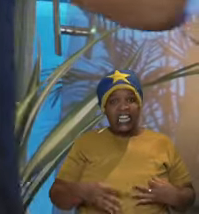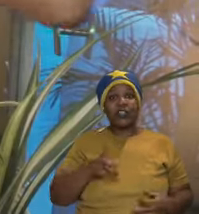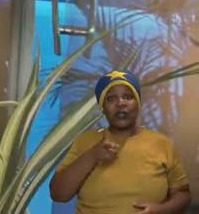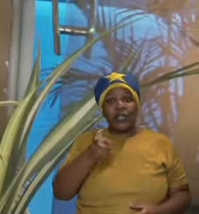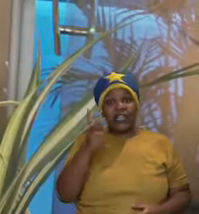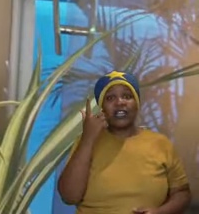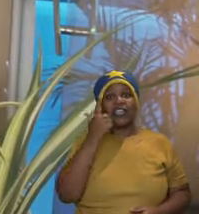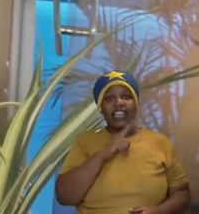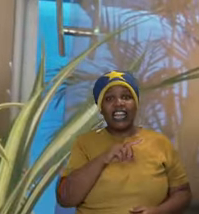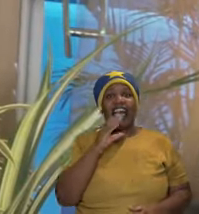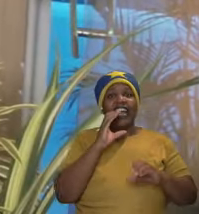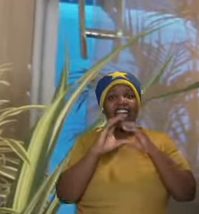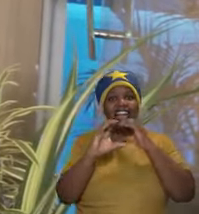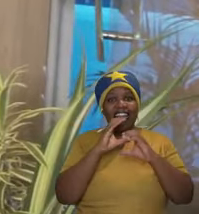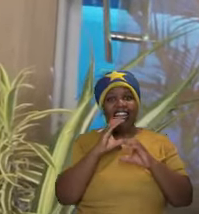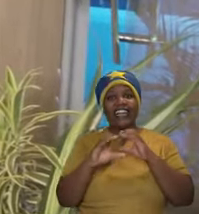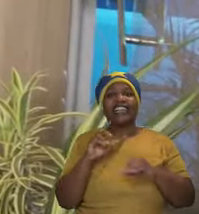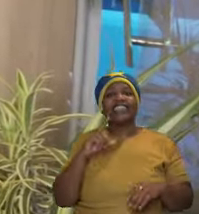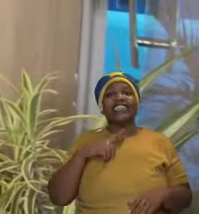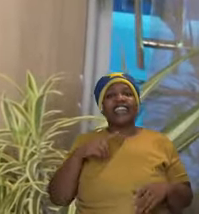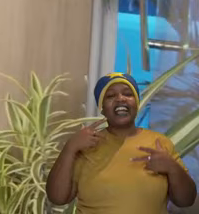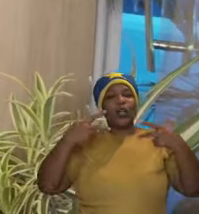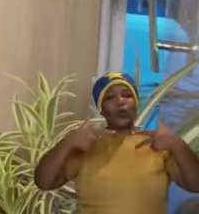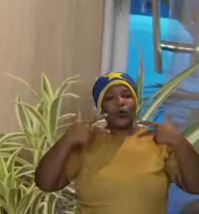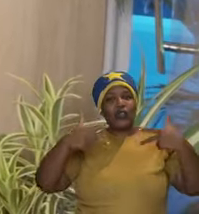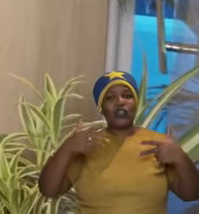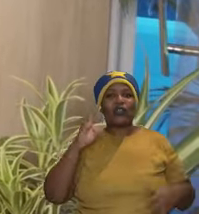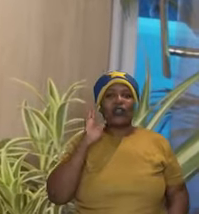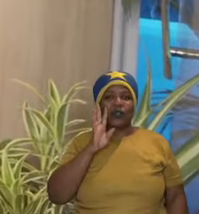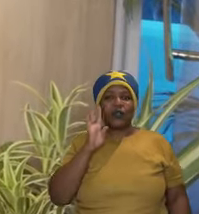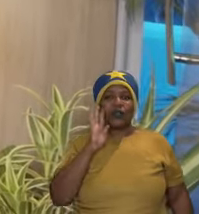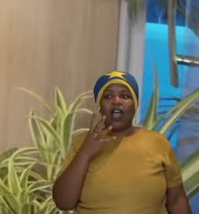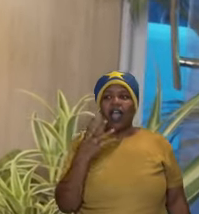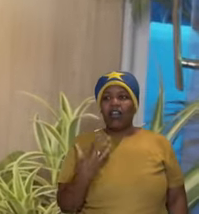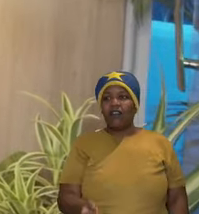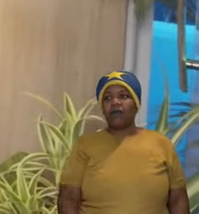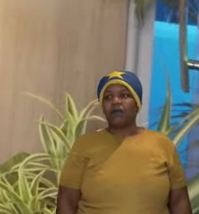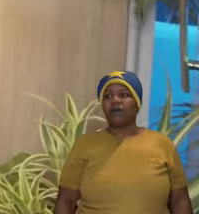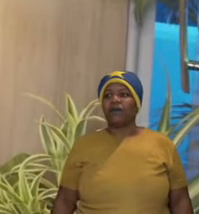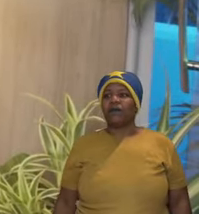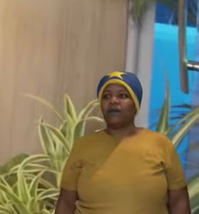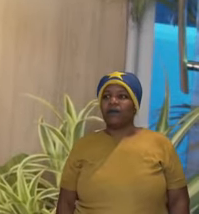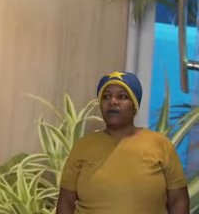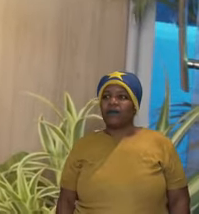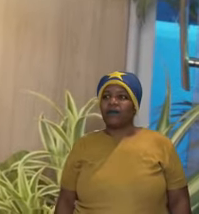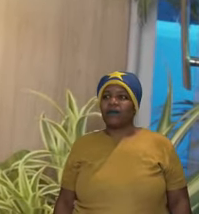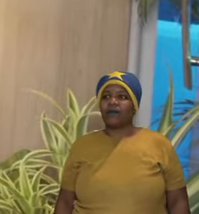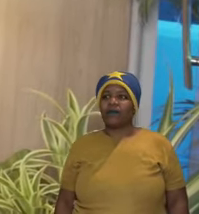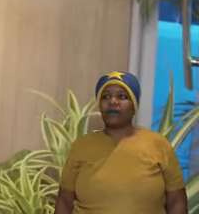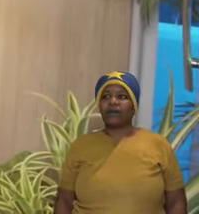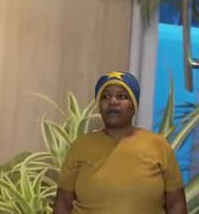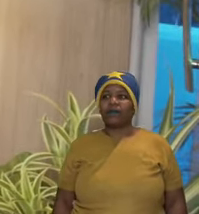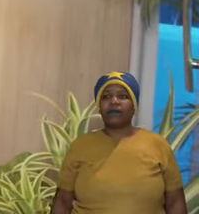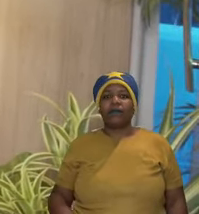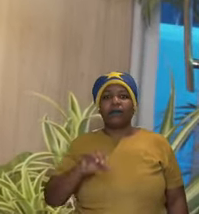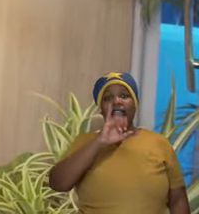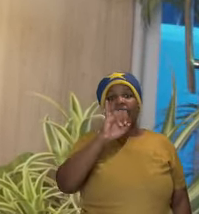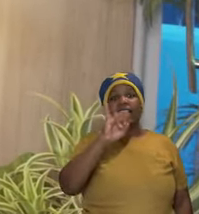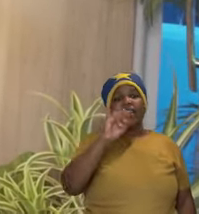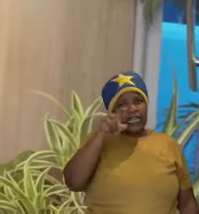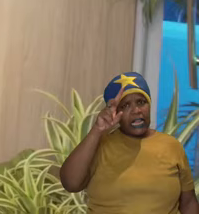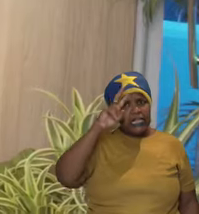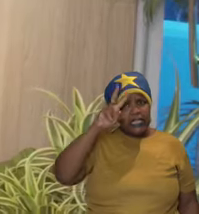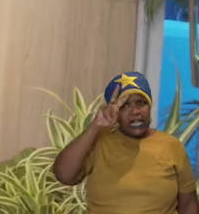o som... Rapaziada, a gente tá curtindo pra caramba, isso é importante. Bora, bora. E vamos falar daquele bagulho chamado déjà vu.